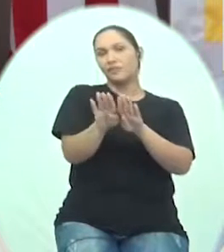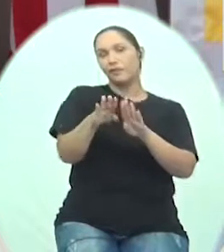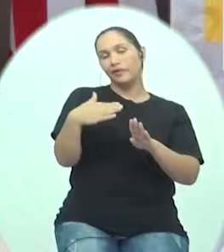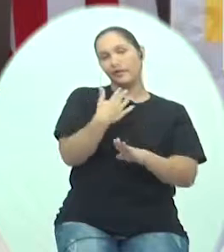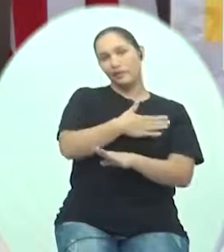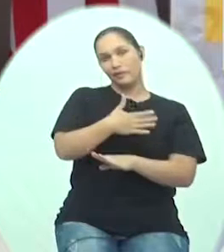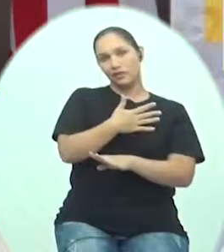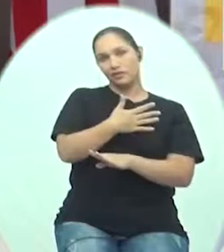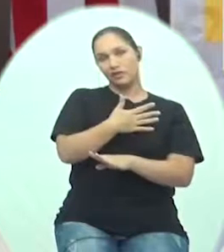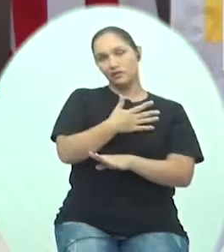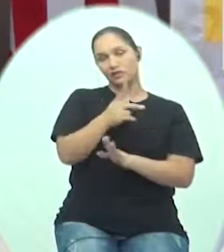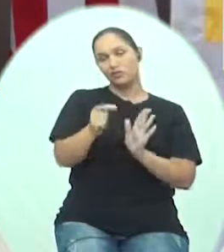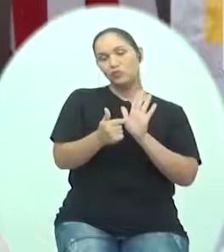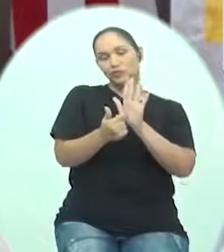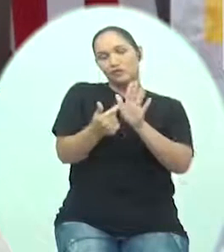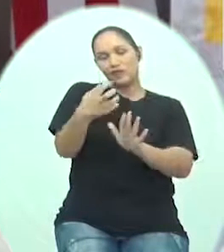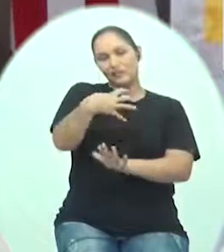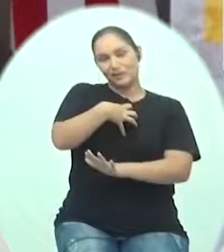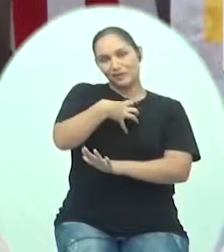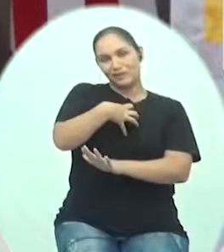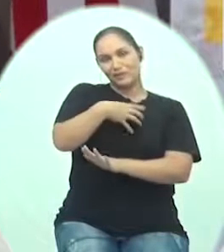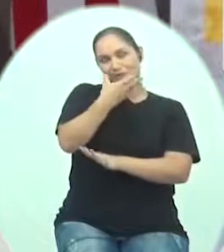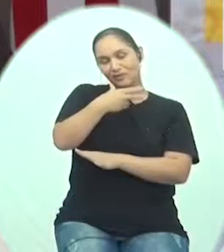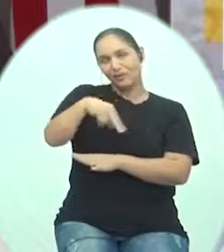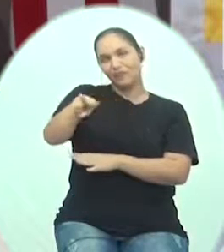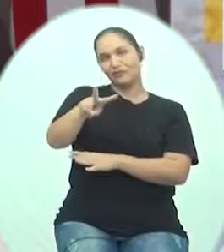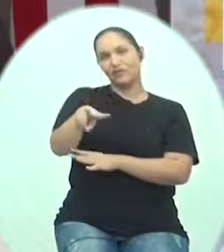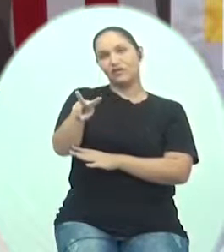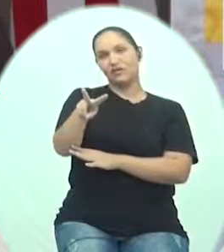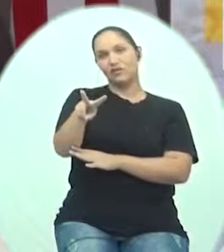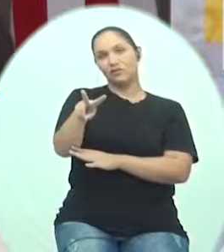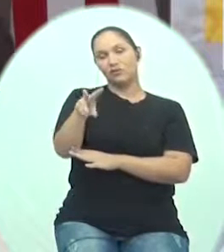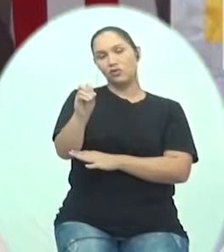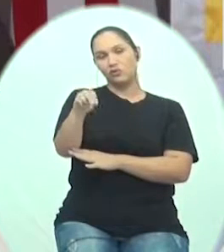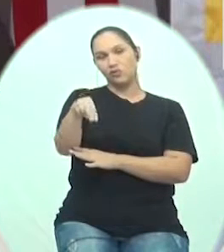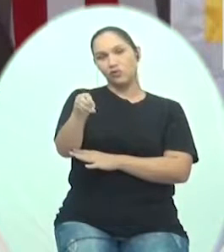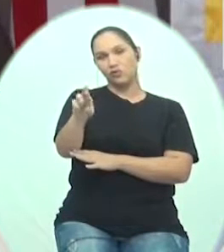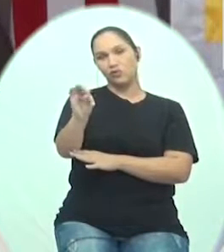ao vereador Ademir horado pela perda do irmão e também do policial